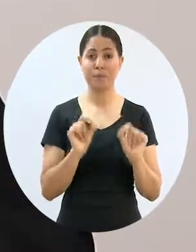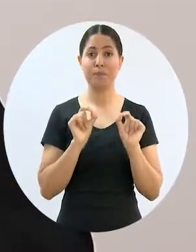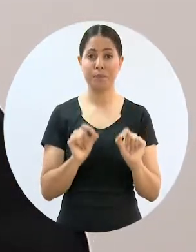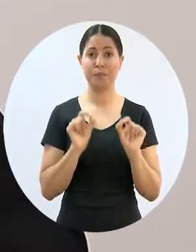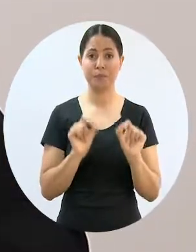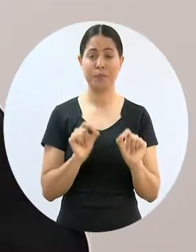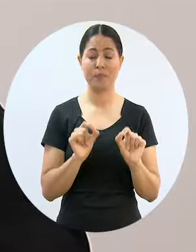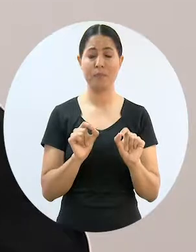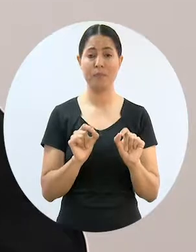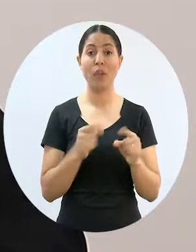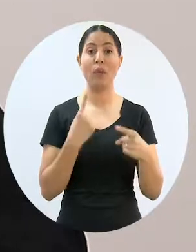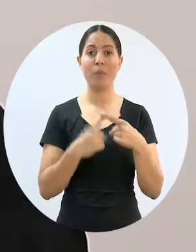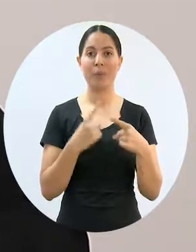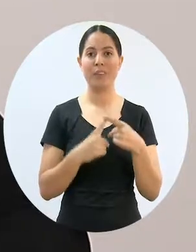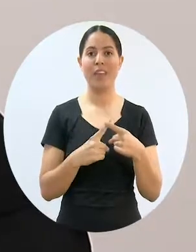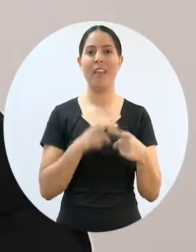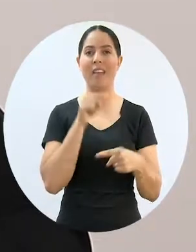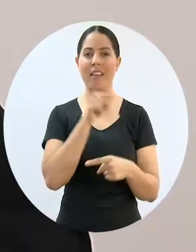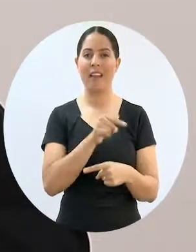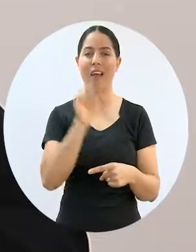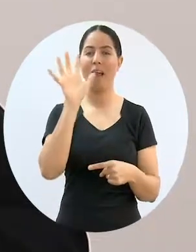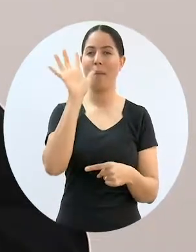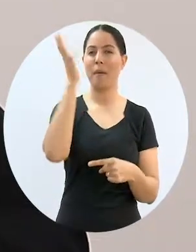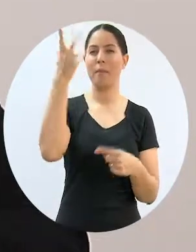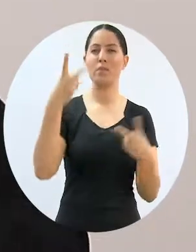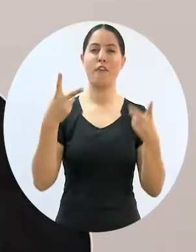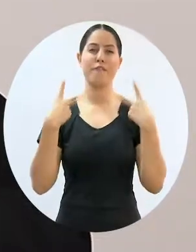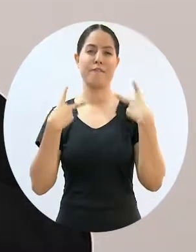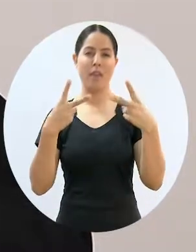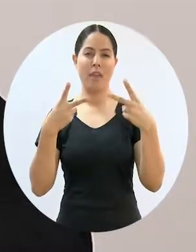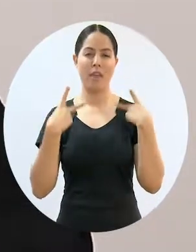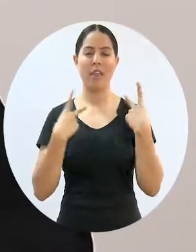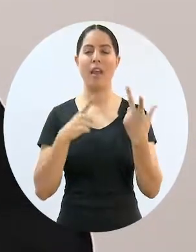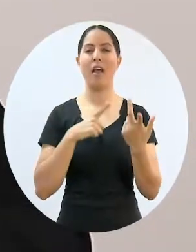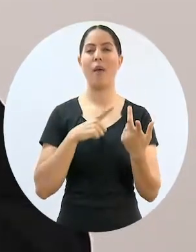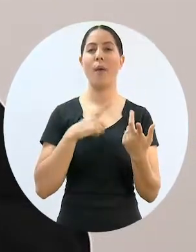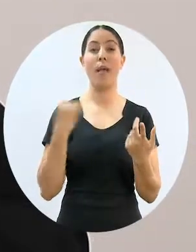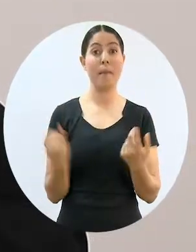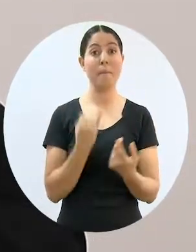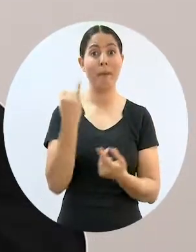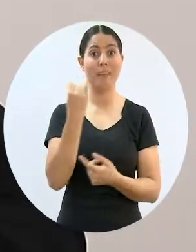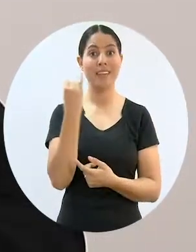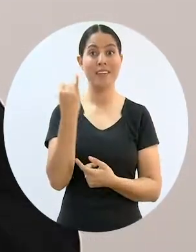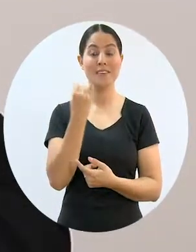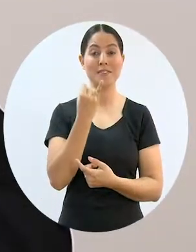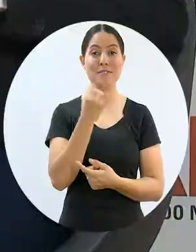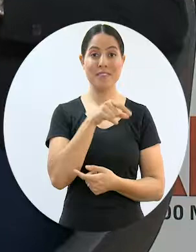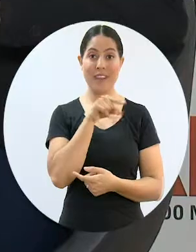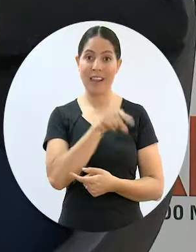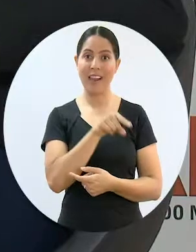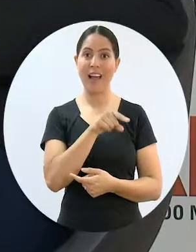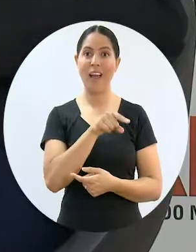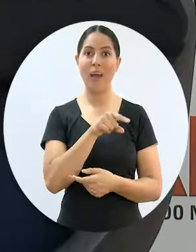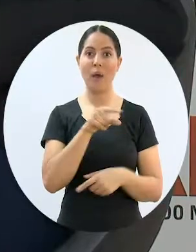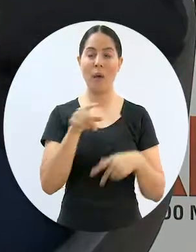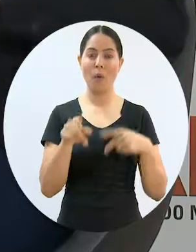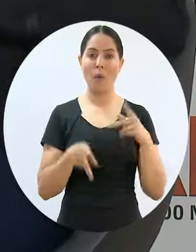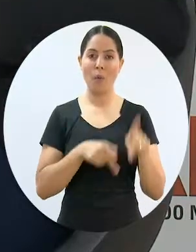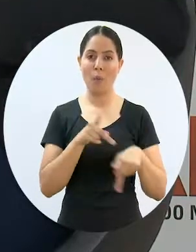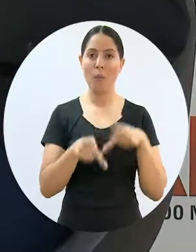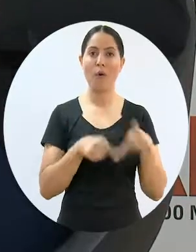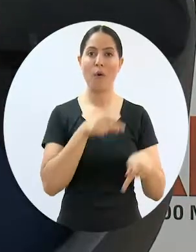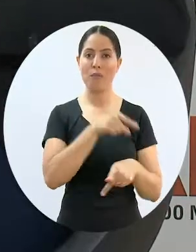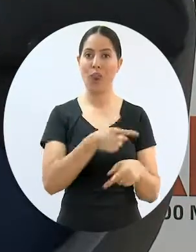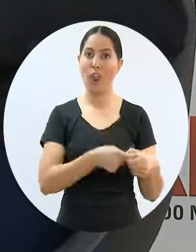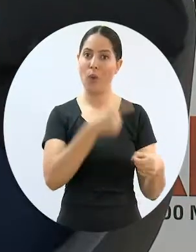preocupados porque o verão na região Nordeste é o período de alta temporada em que esses empreendedores